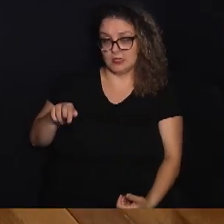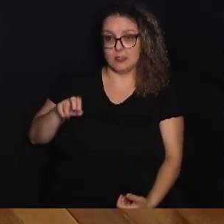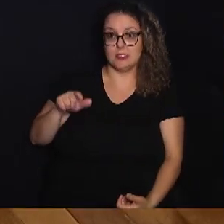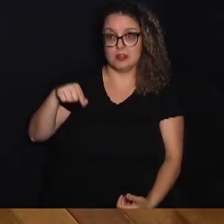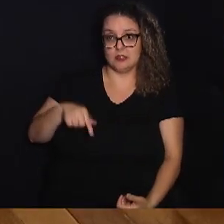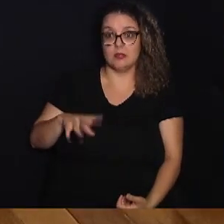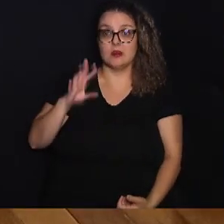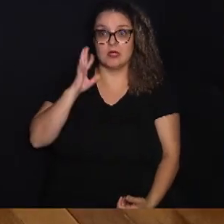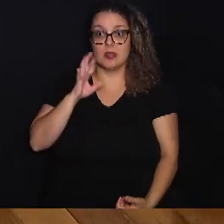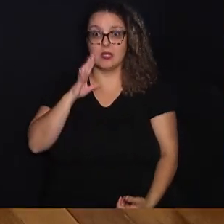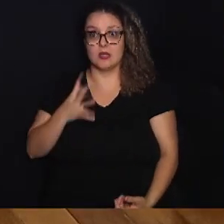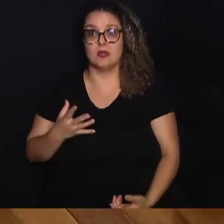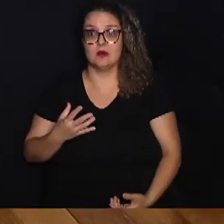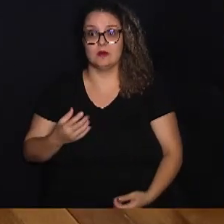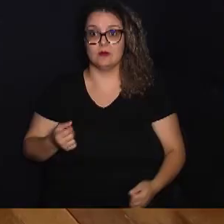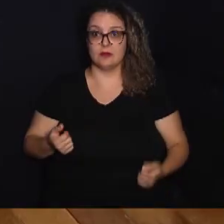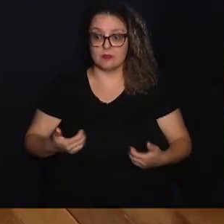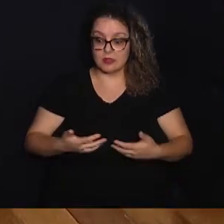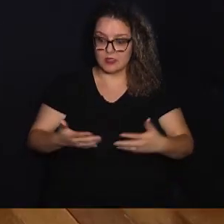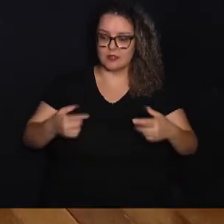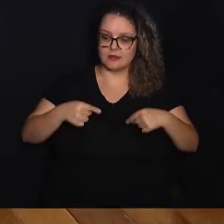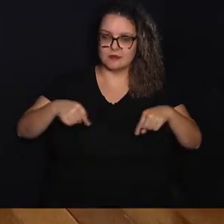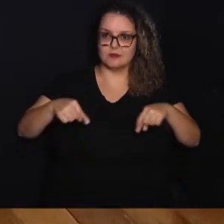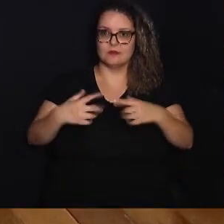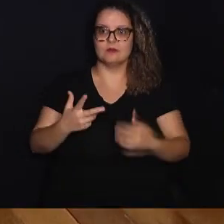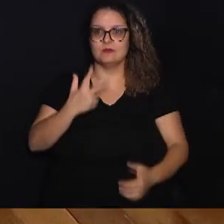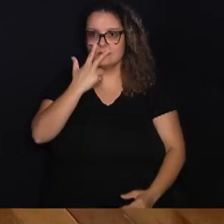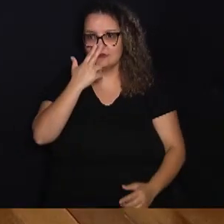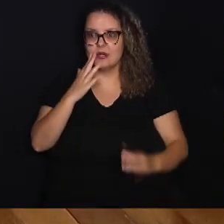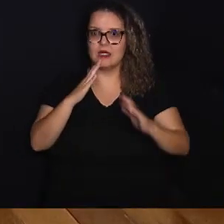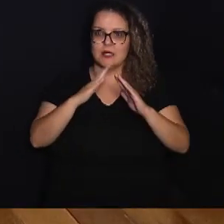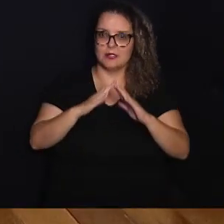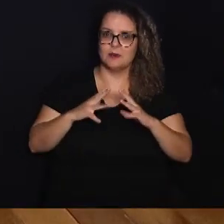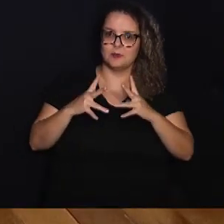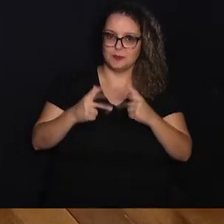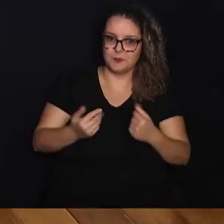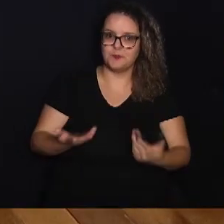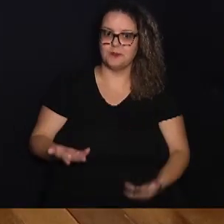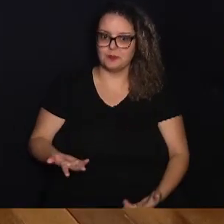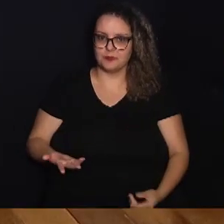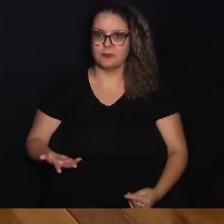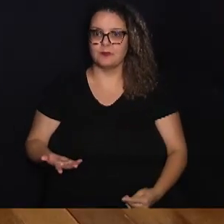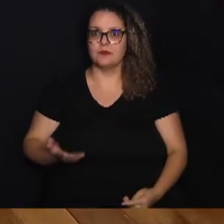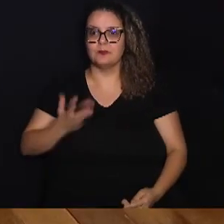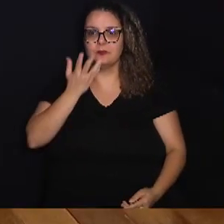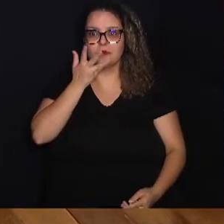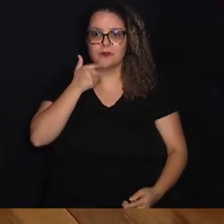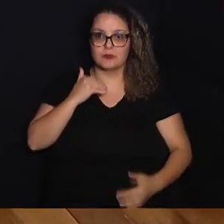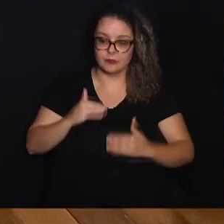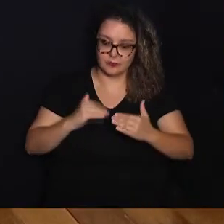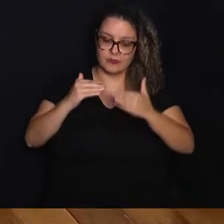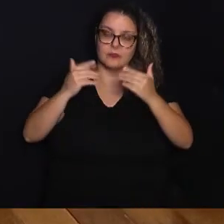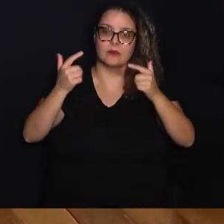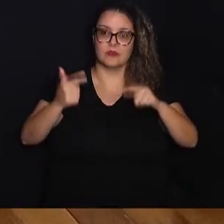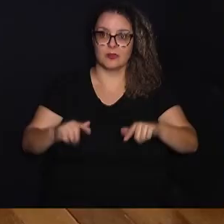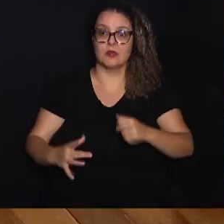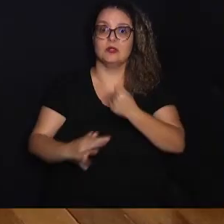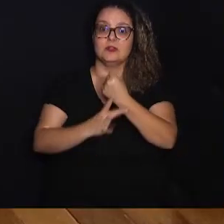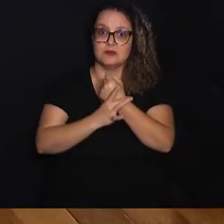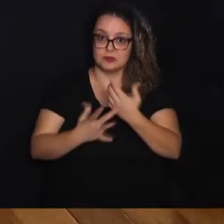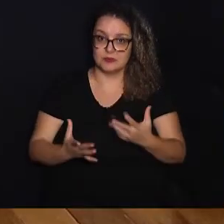muito interessante como a disposição da sala parece uma casa, tudo isso para a criança se desenvolva num ambiente seguro,